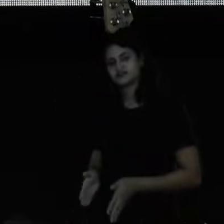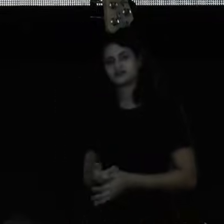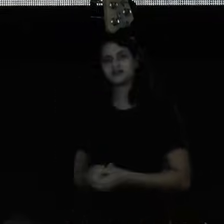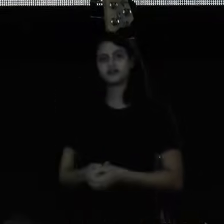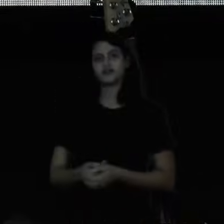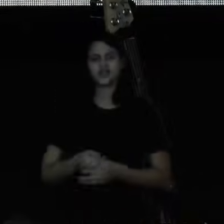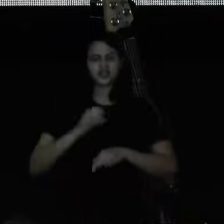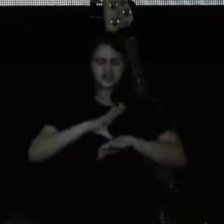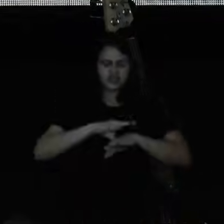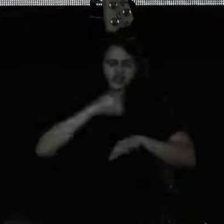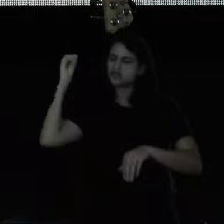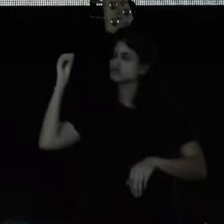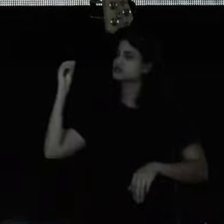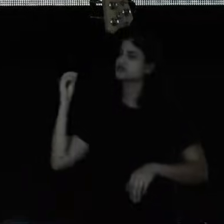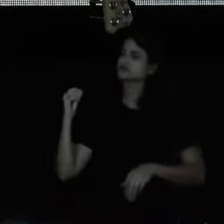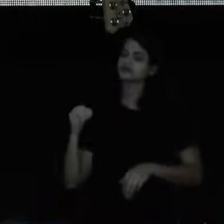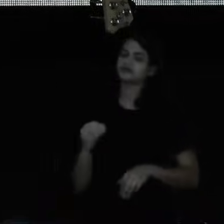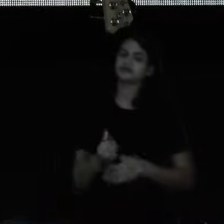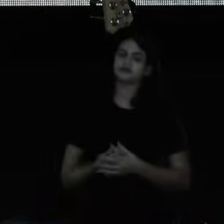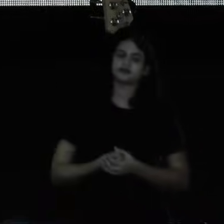eu te escolhi.